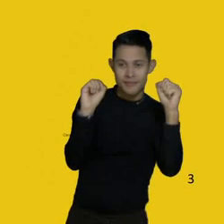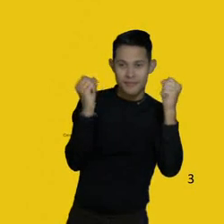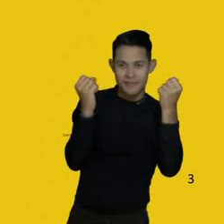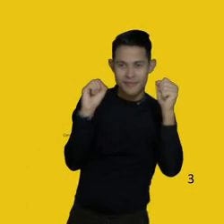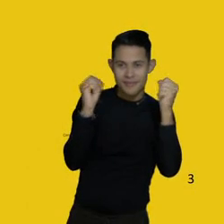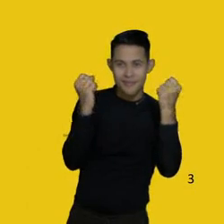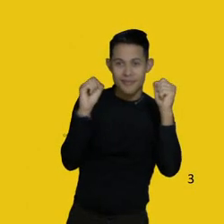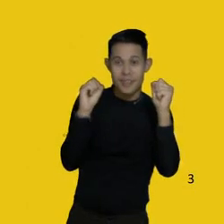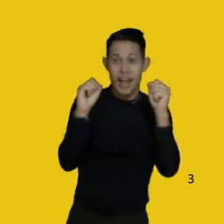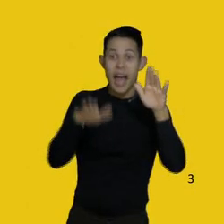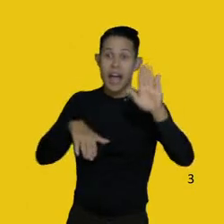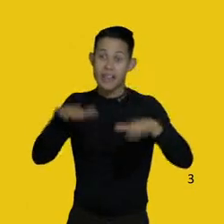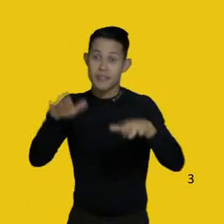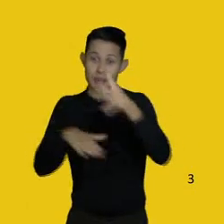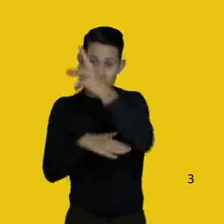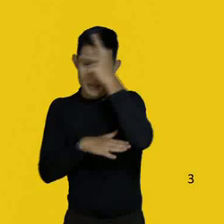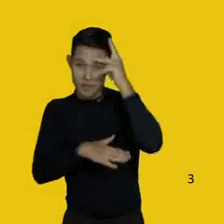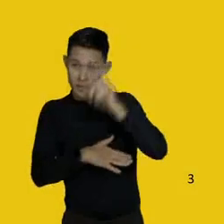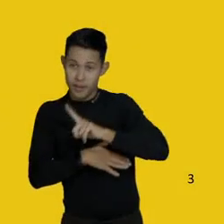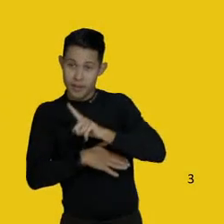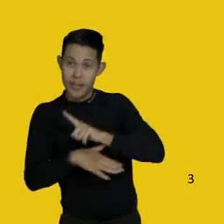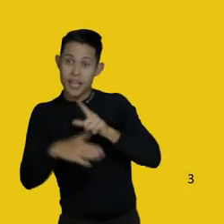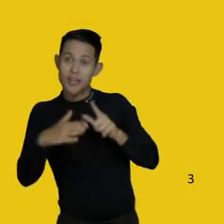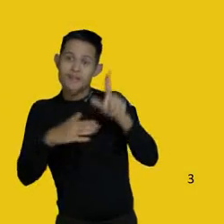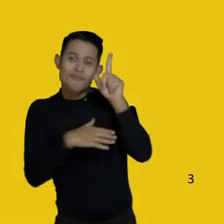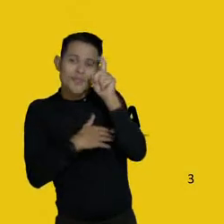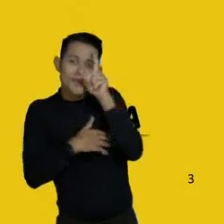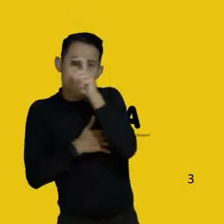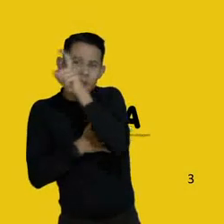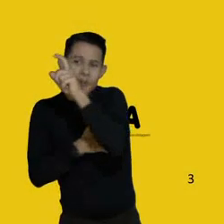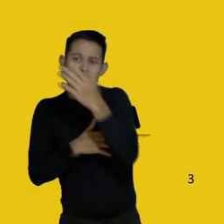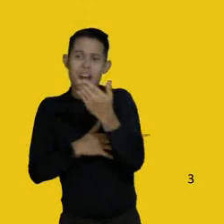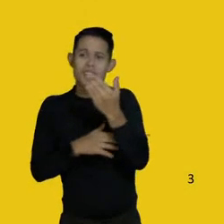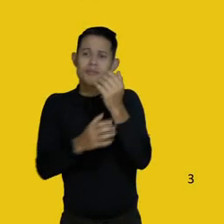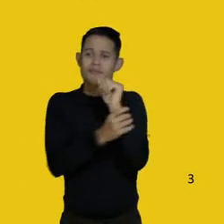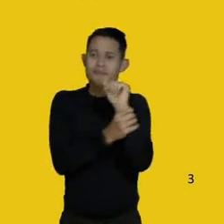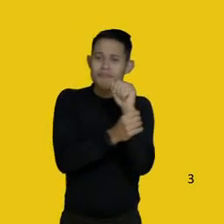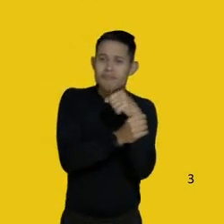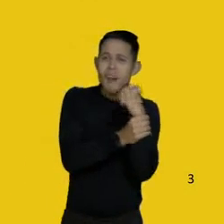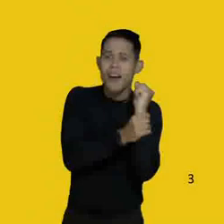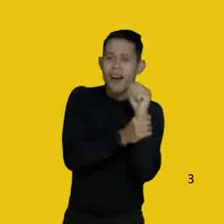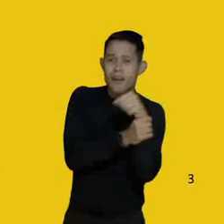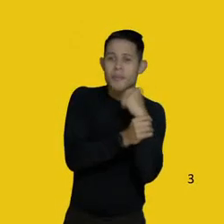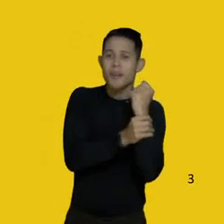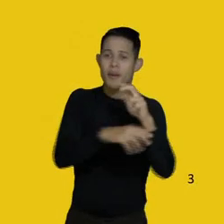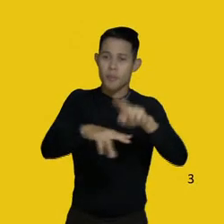coordenação motora muito grossa Então tudo isso para ele vai fazer muito